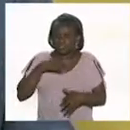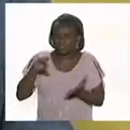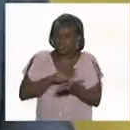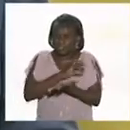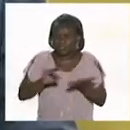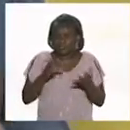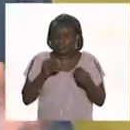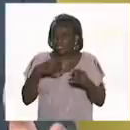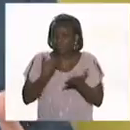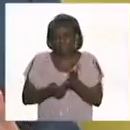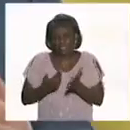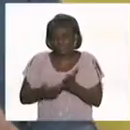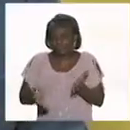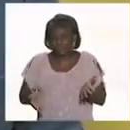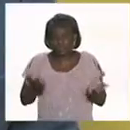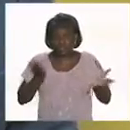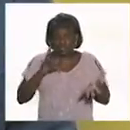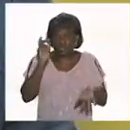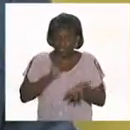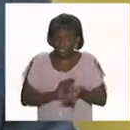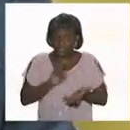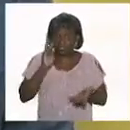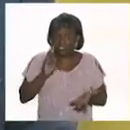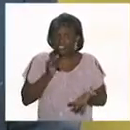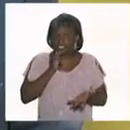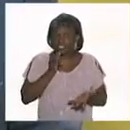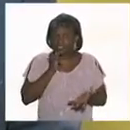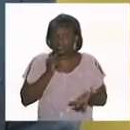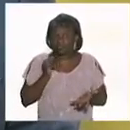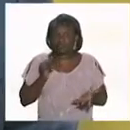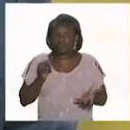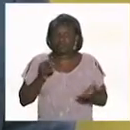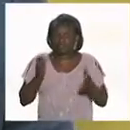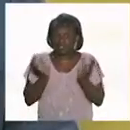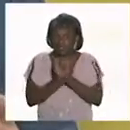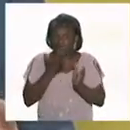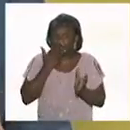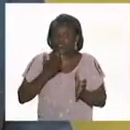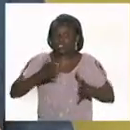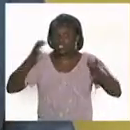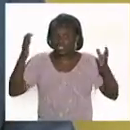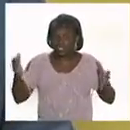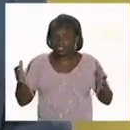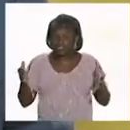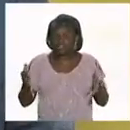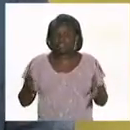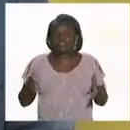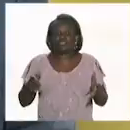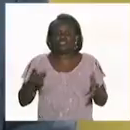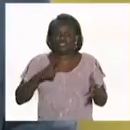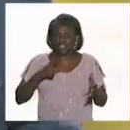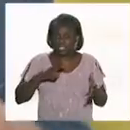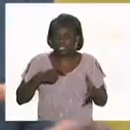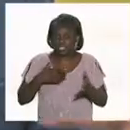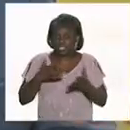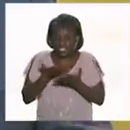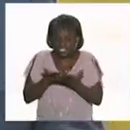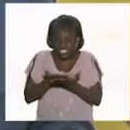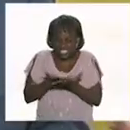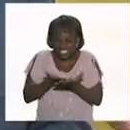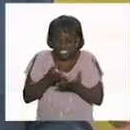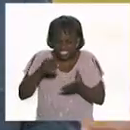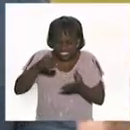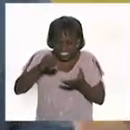essa rivalidade, e isso está se perdendo. Hoje, na verdade, a gente vê, por exemplo, que os grandes clubes, através das suas